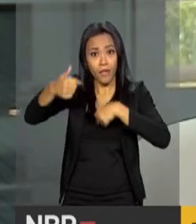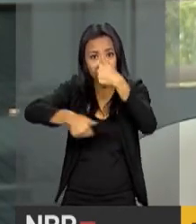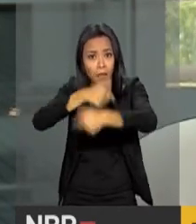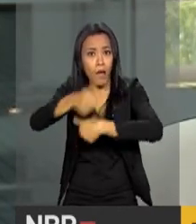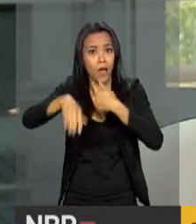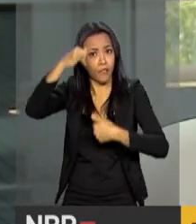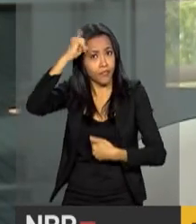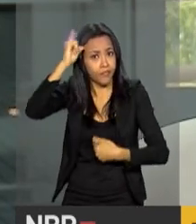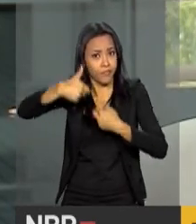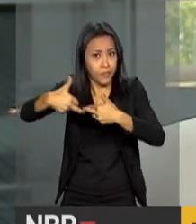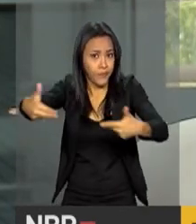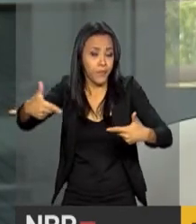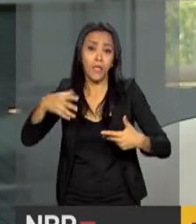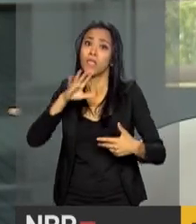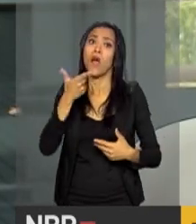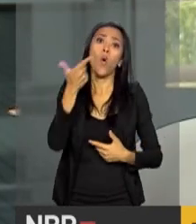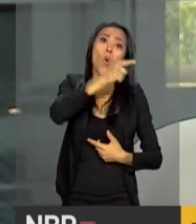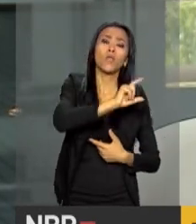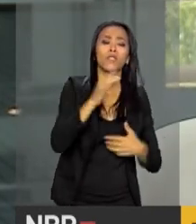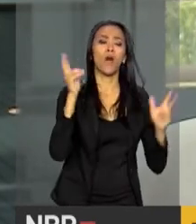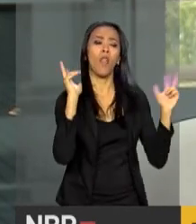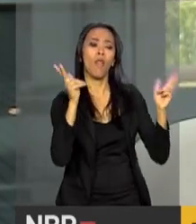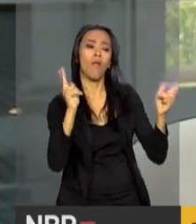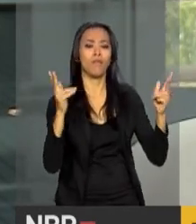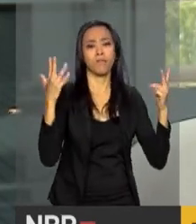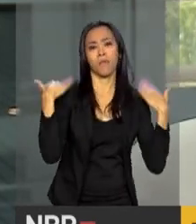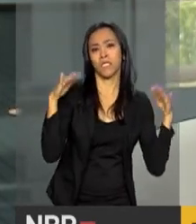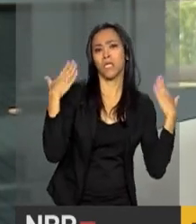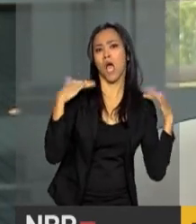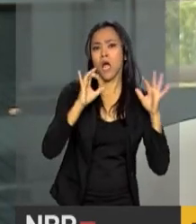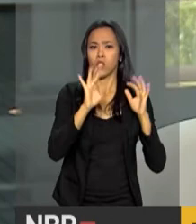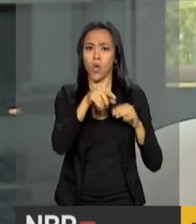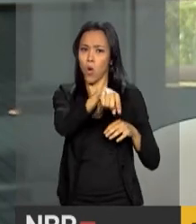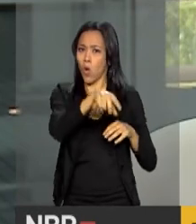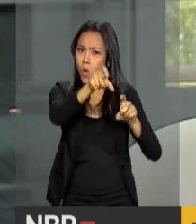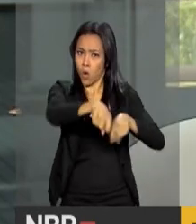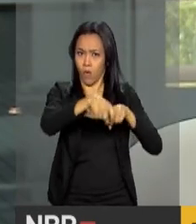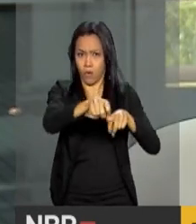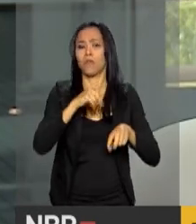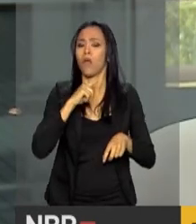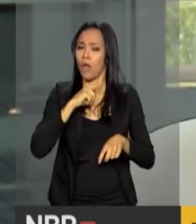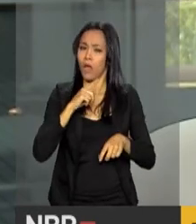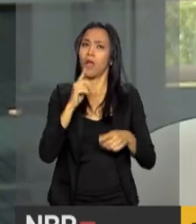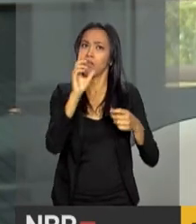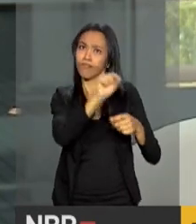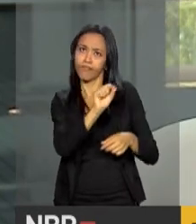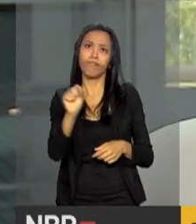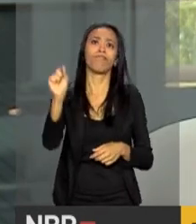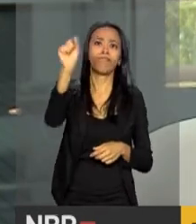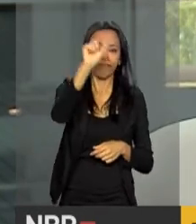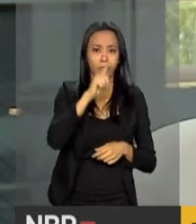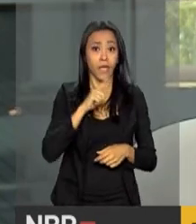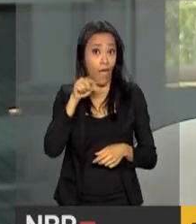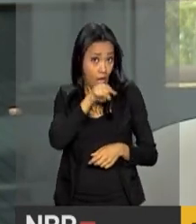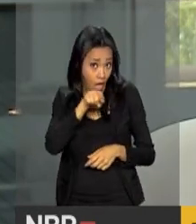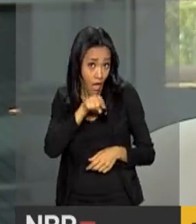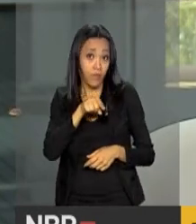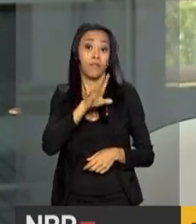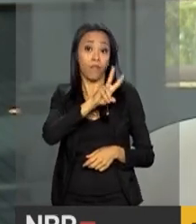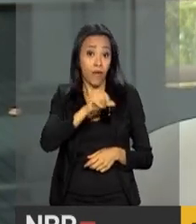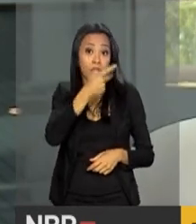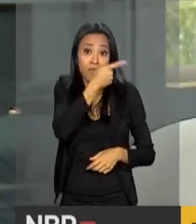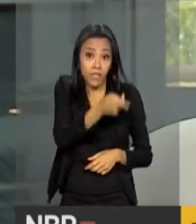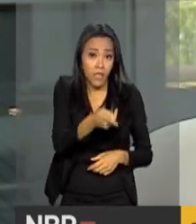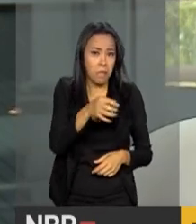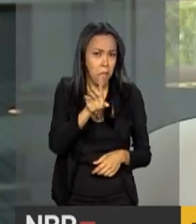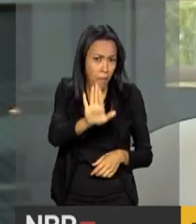tem propriedades que são para uso de lazer elas não produzem essas propriedades elas serão visitadas mas não serão